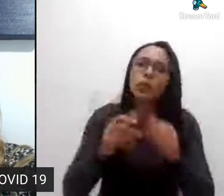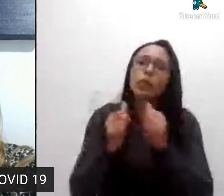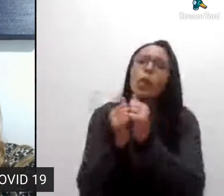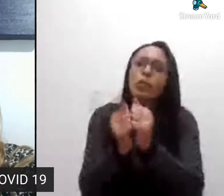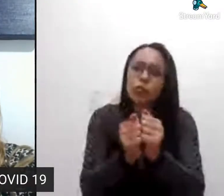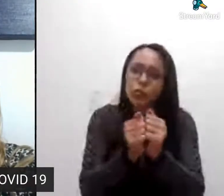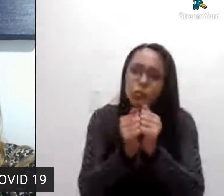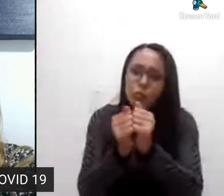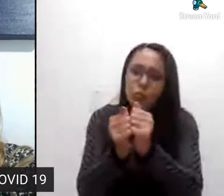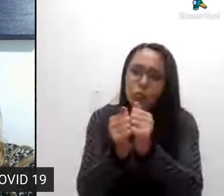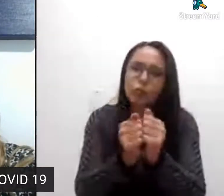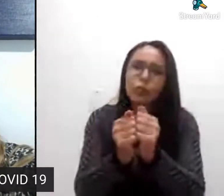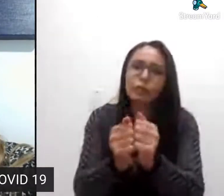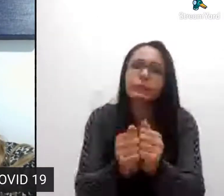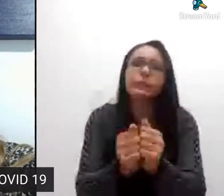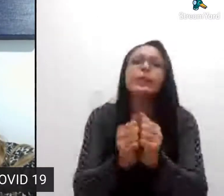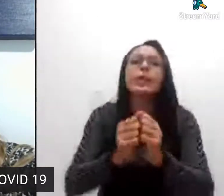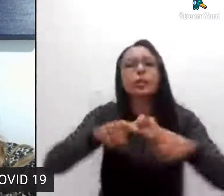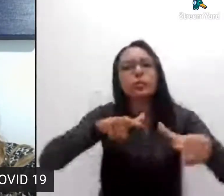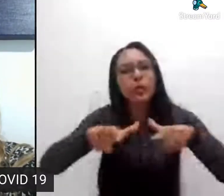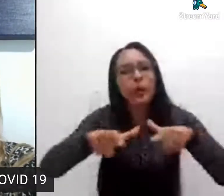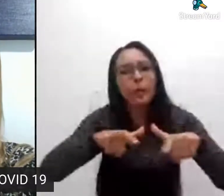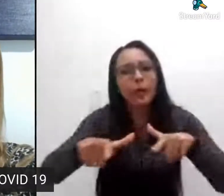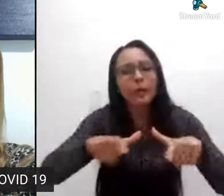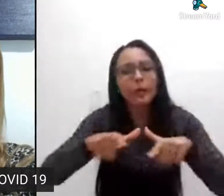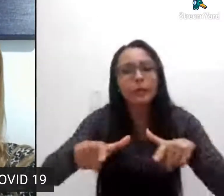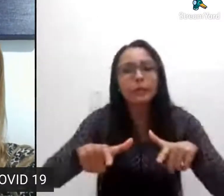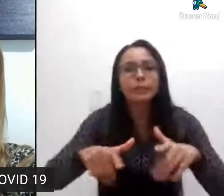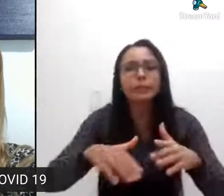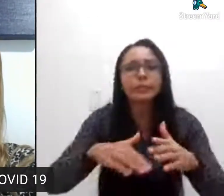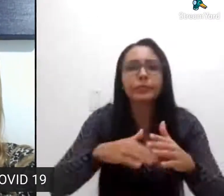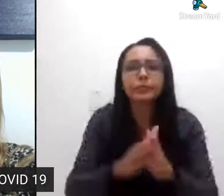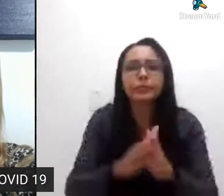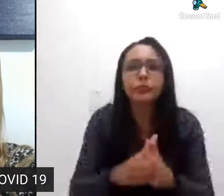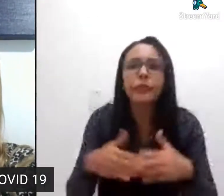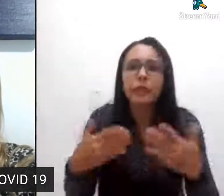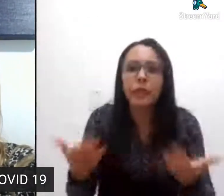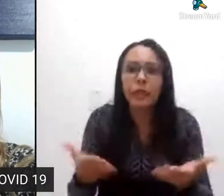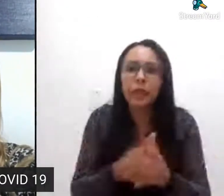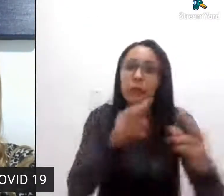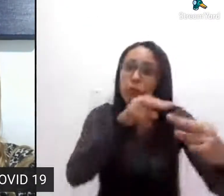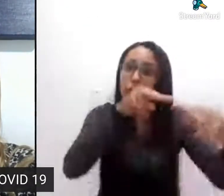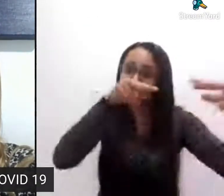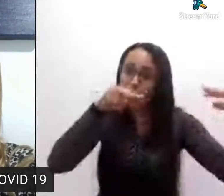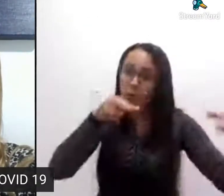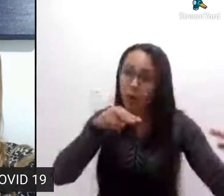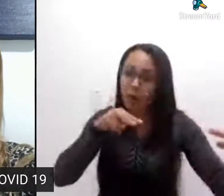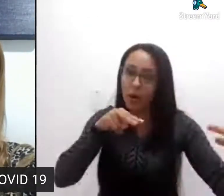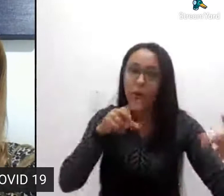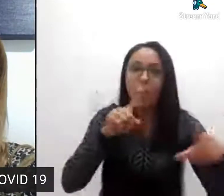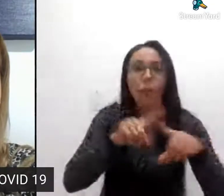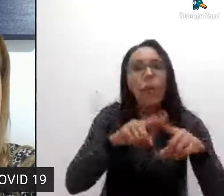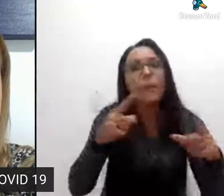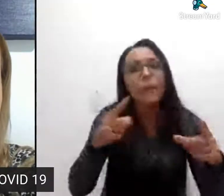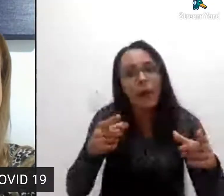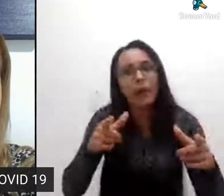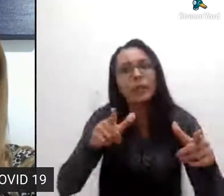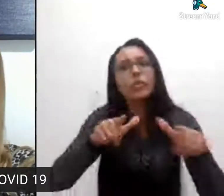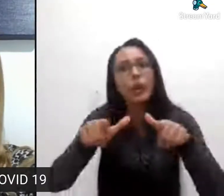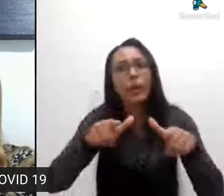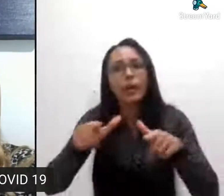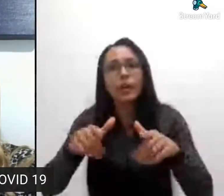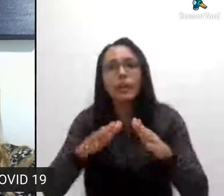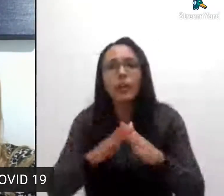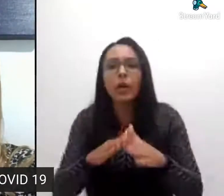continuamos ativamente trabalhando, né, mesmo de forma virtual, mas de forma intensa, tá? Então, vamos